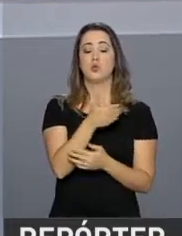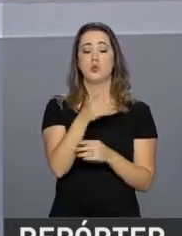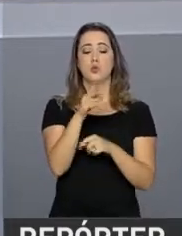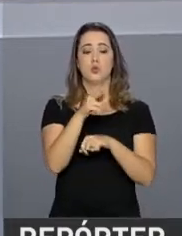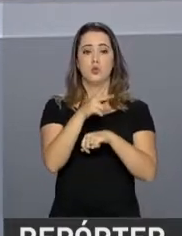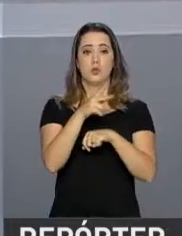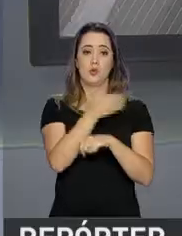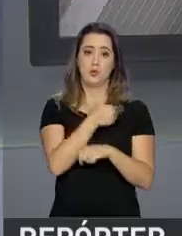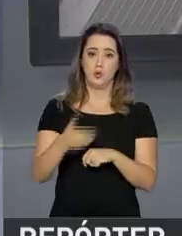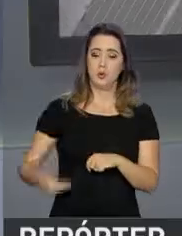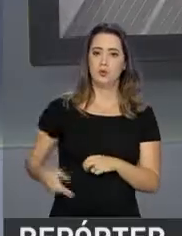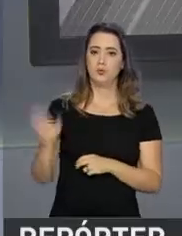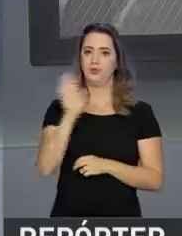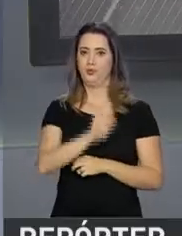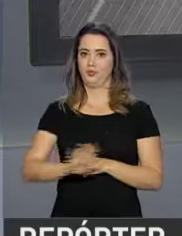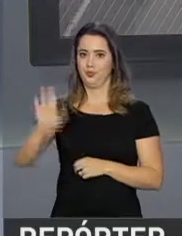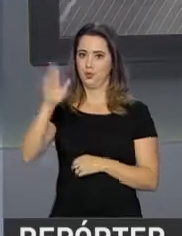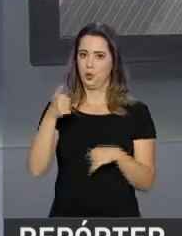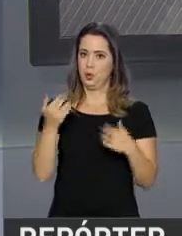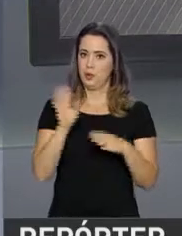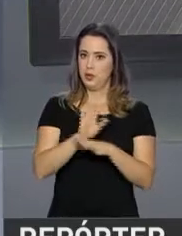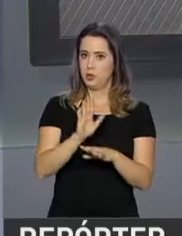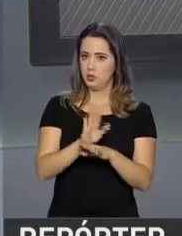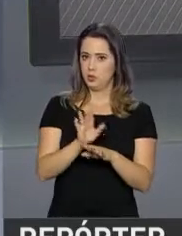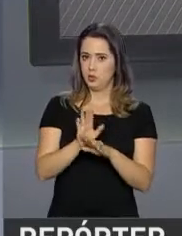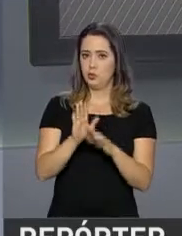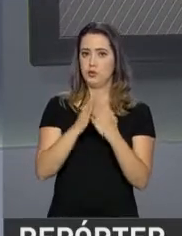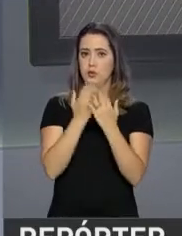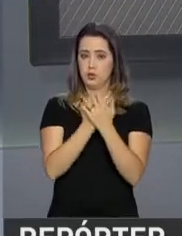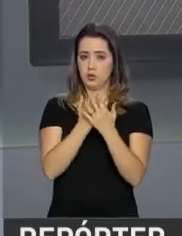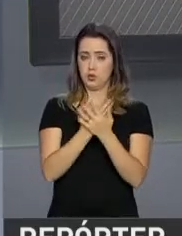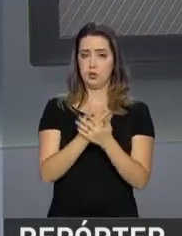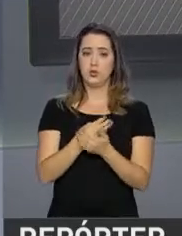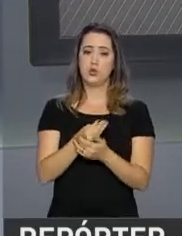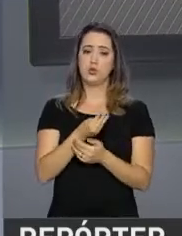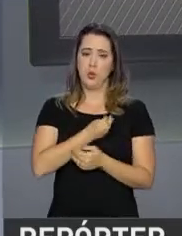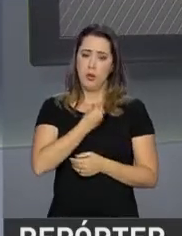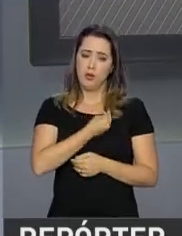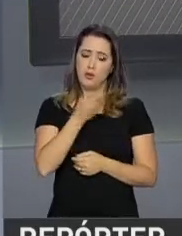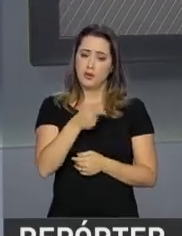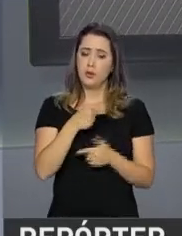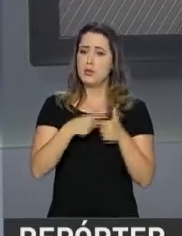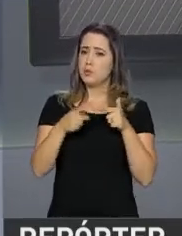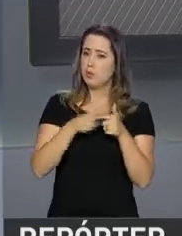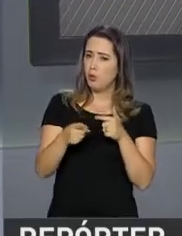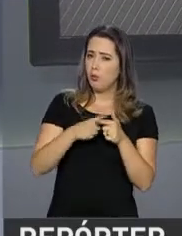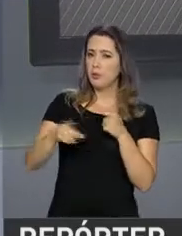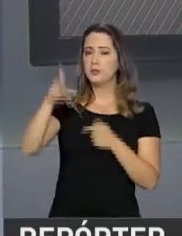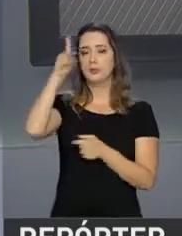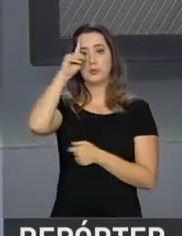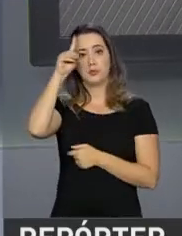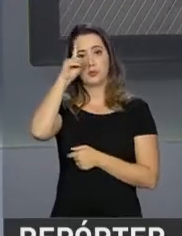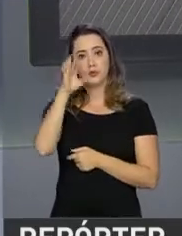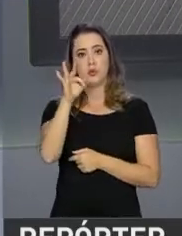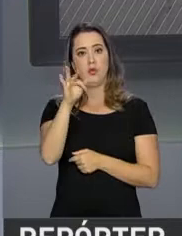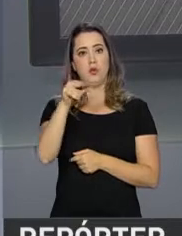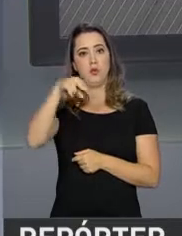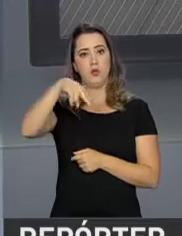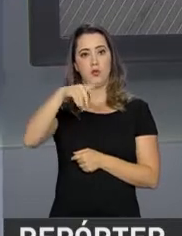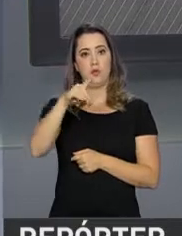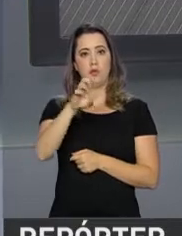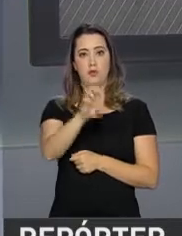todo o país para ajudar as escolas a lidar com esses imprevistos do dia a dia o fundo nacional de desenvolvimento da educação